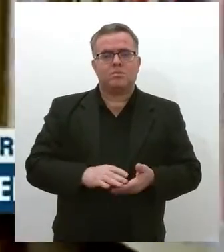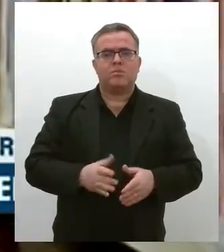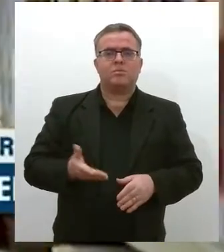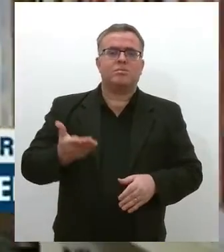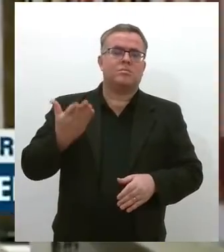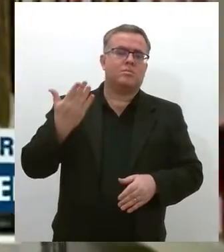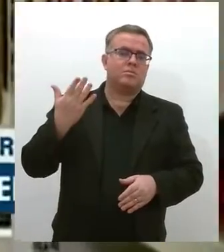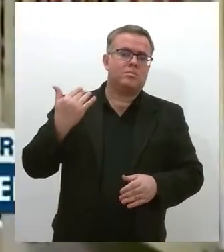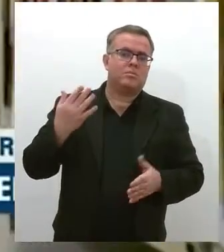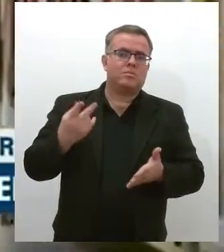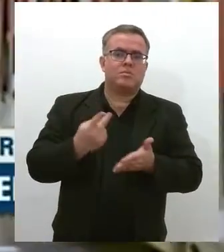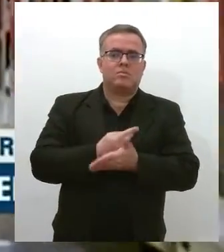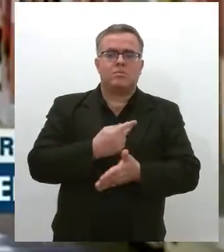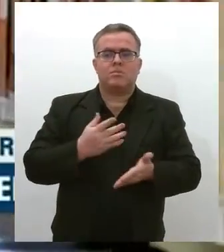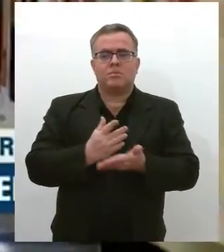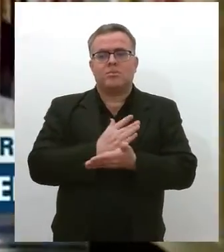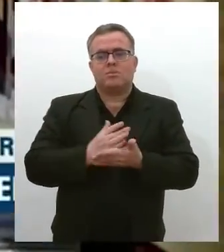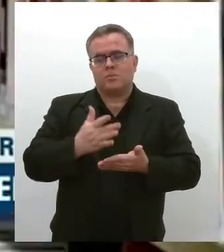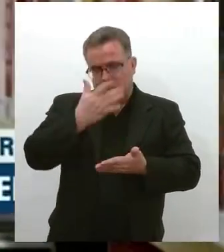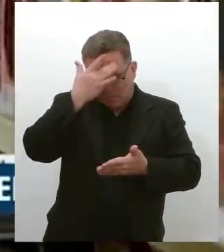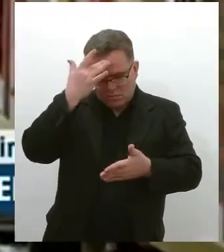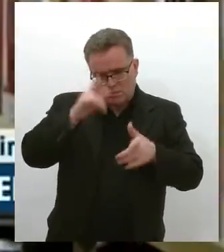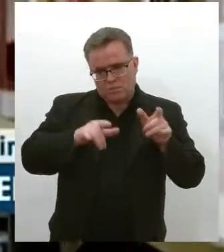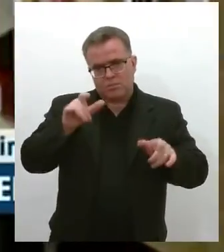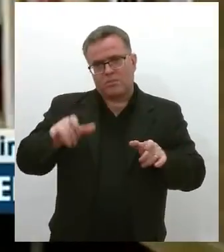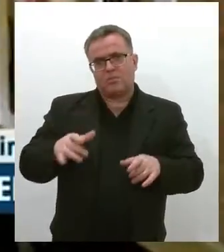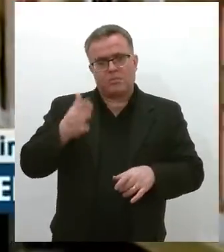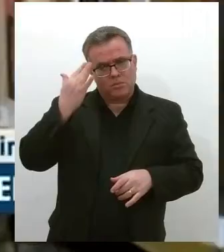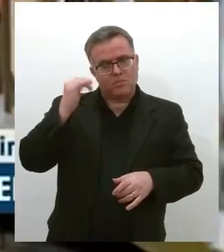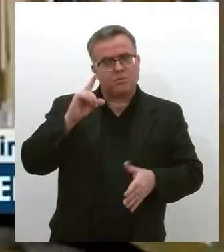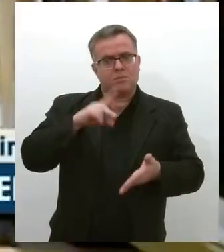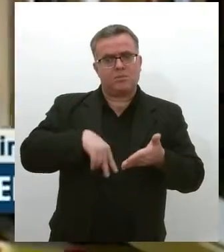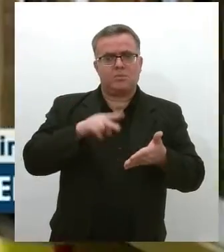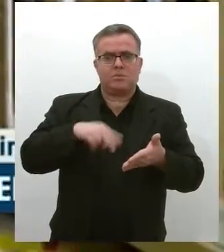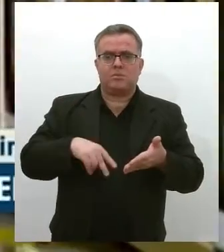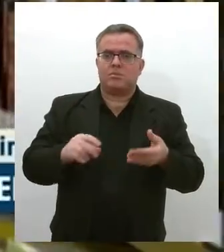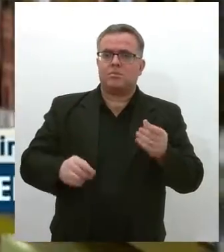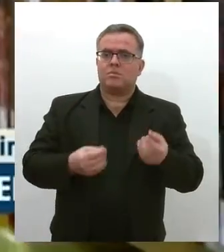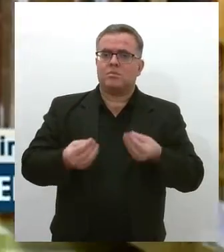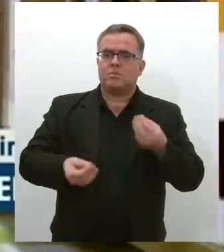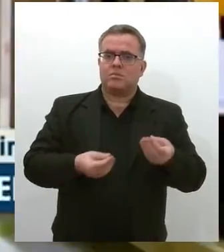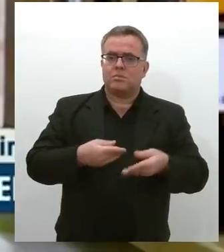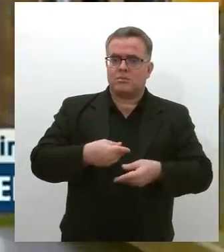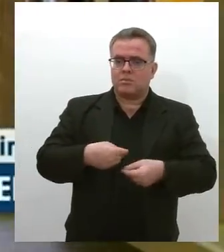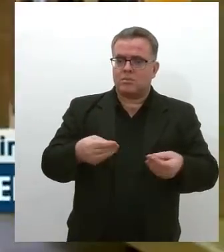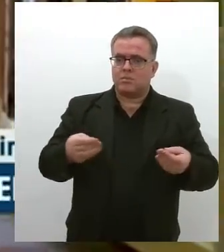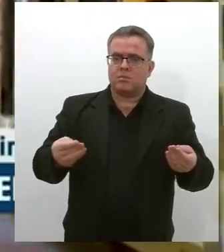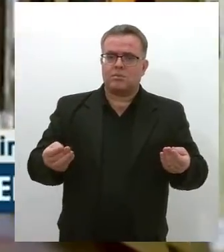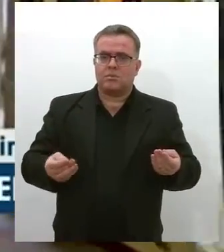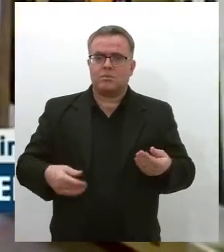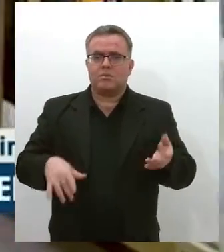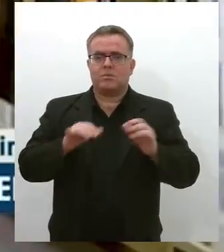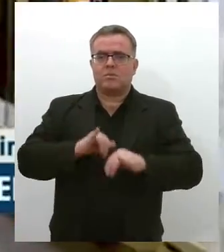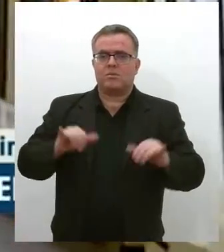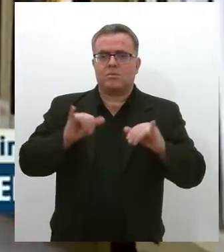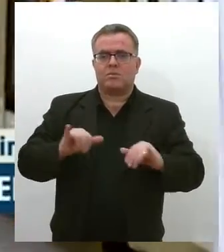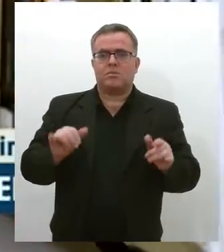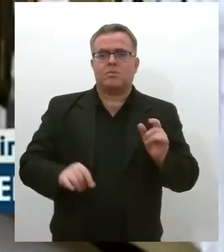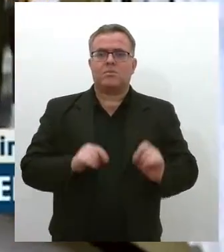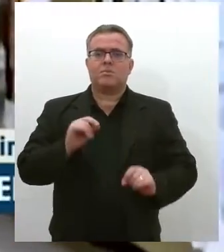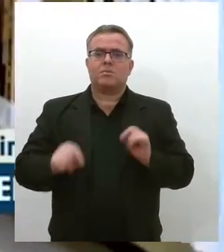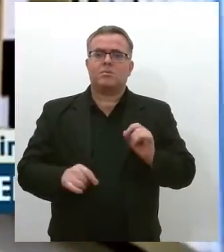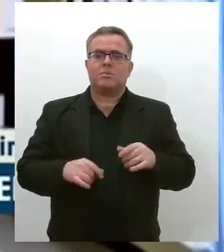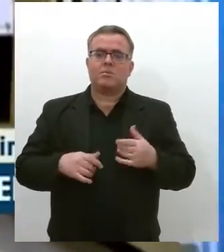brasileiros não sabiam ler, mas como os panfletos políticos eram não só distribuídos, mas declamados, era uma linguagem que